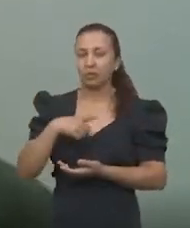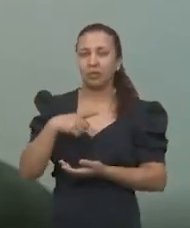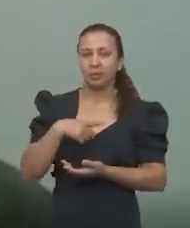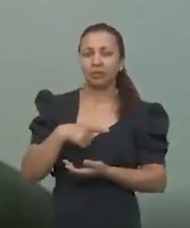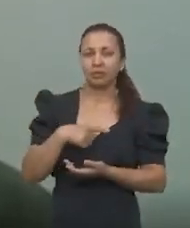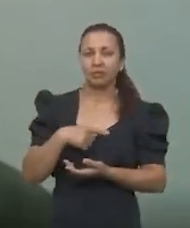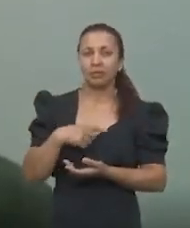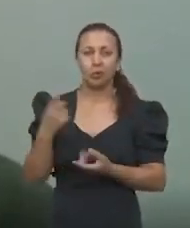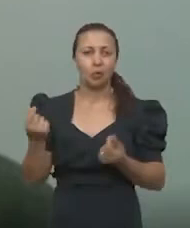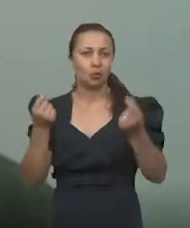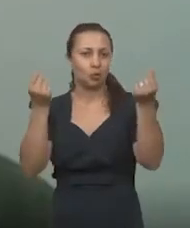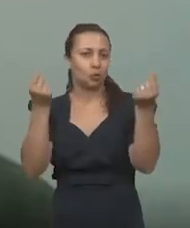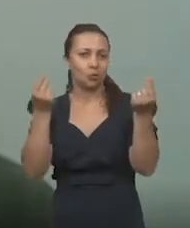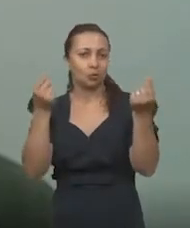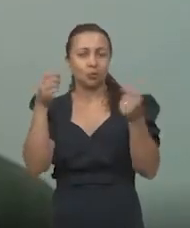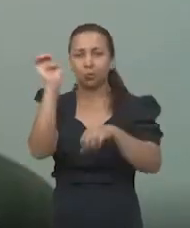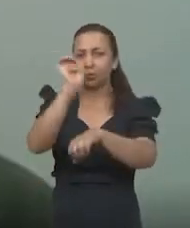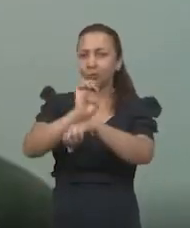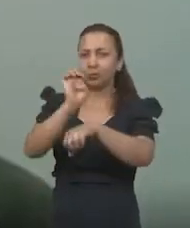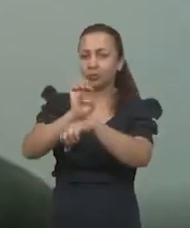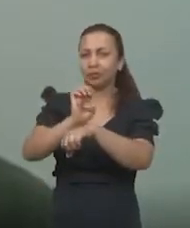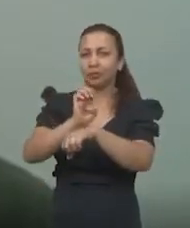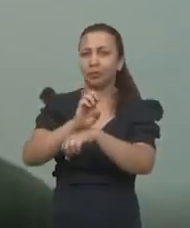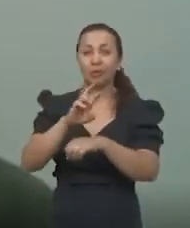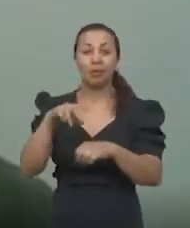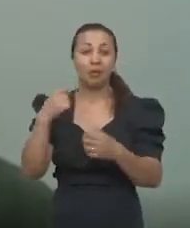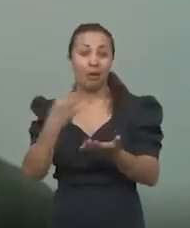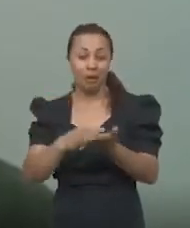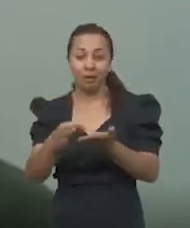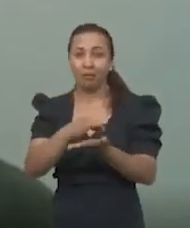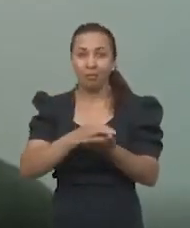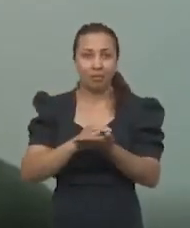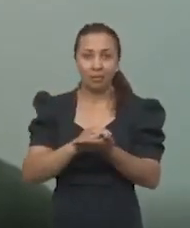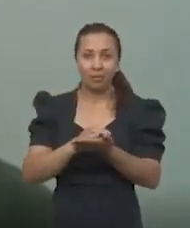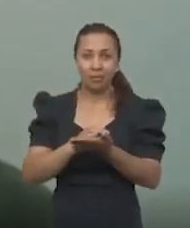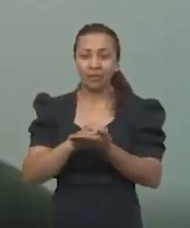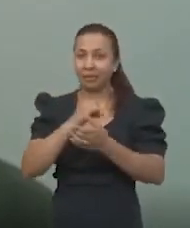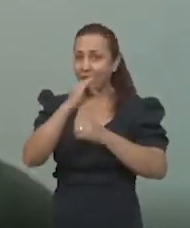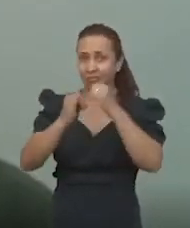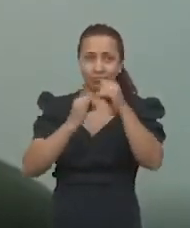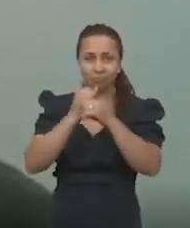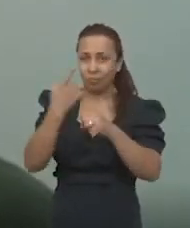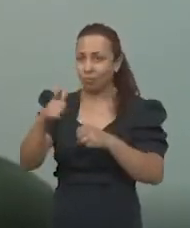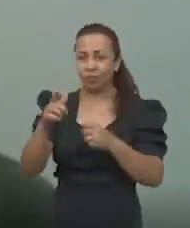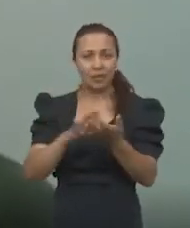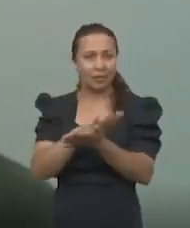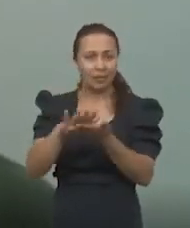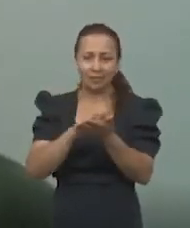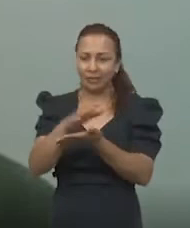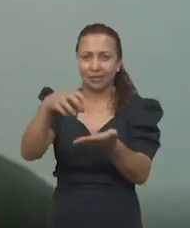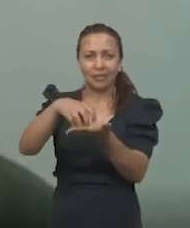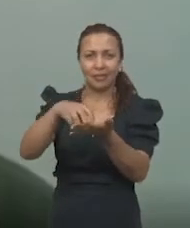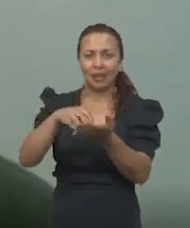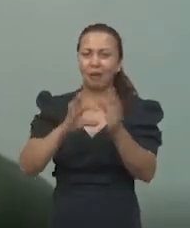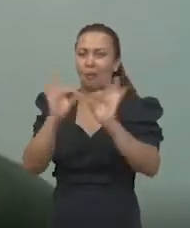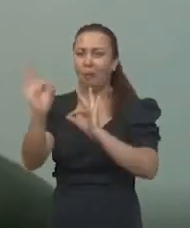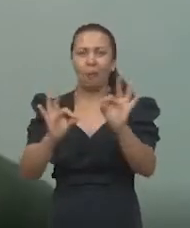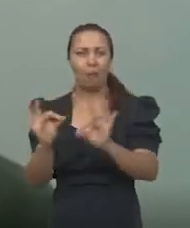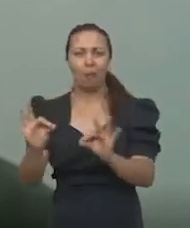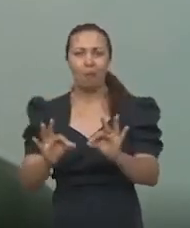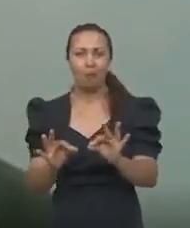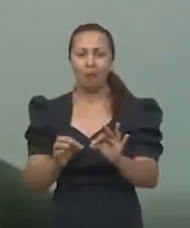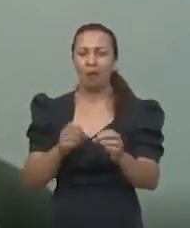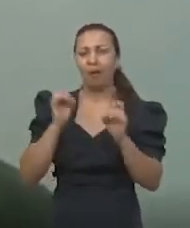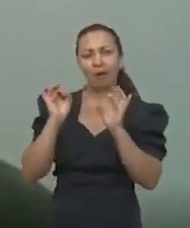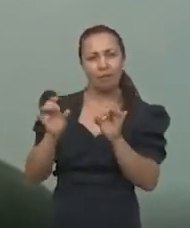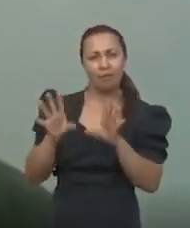moedas fiduciárias, que são emitidas pelo Estado, elas não possuem nenhuma instituição central que controla, né, tanto